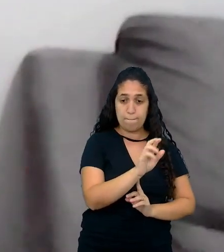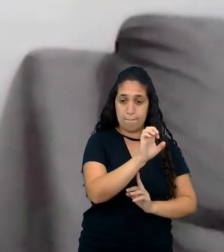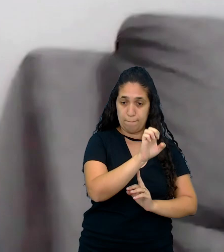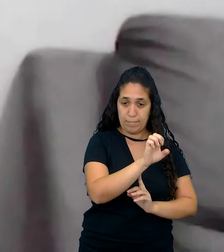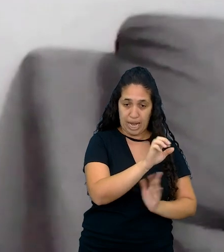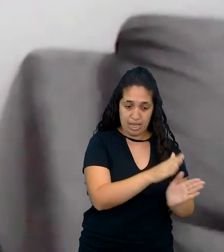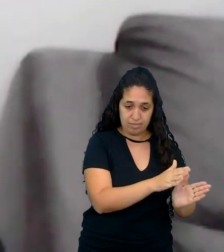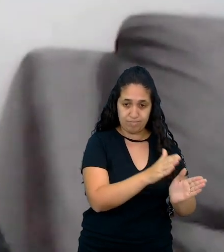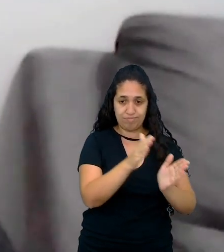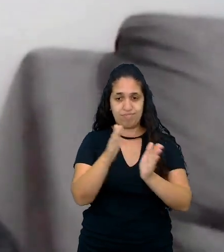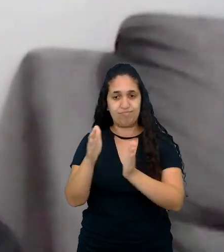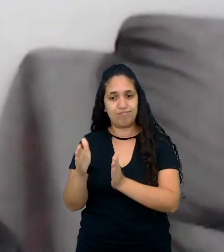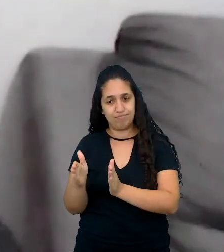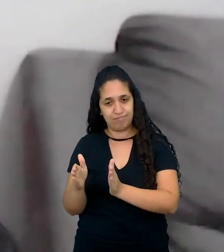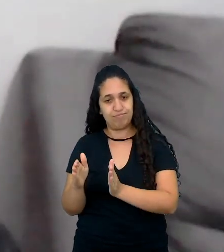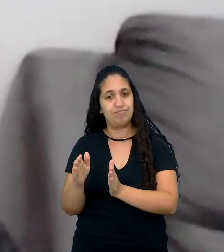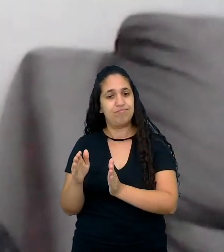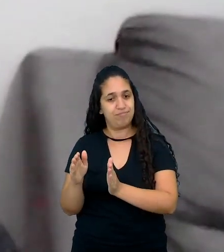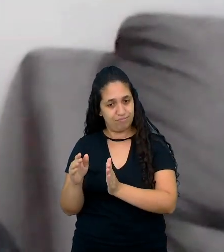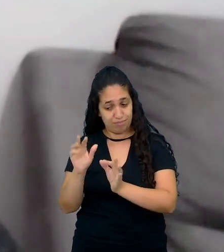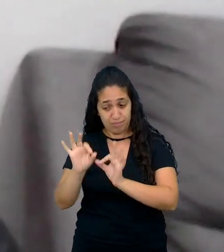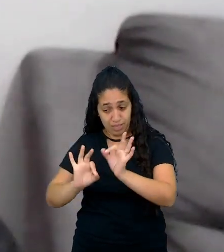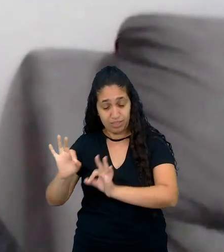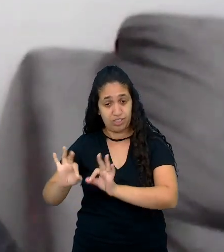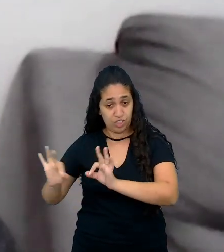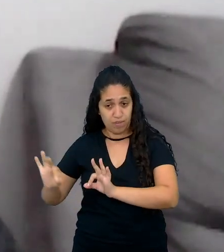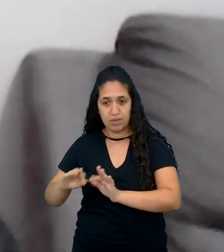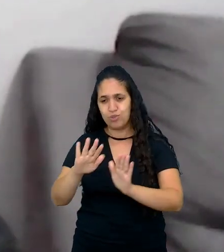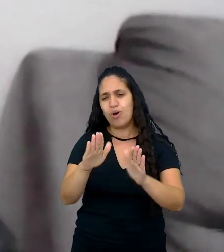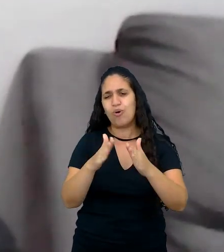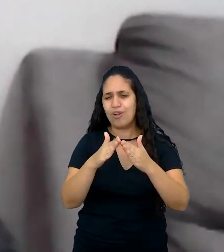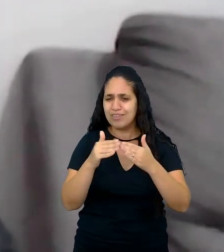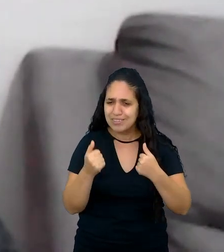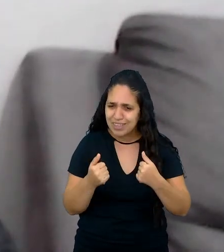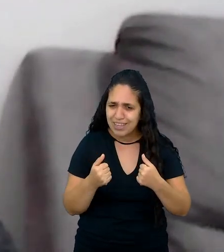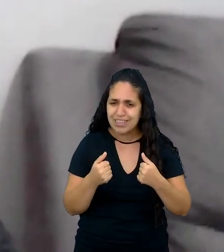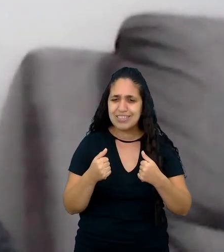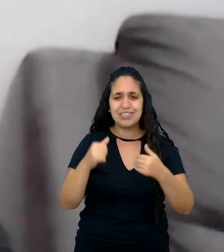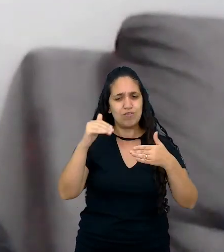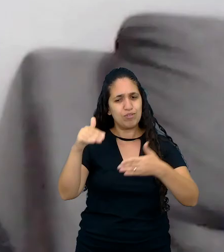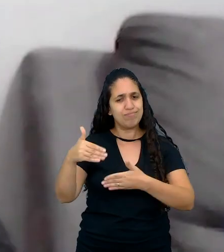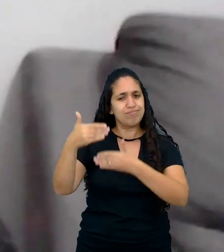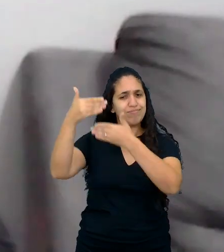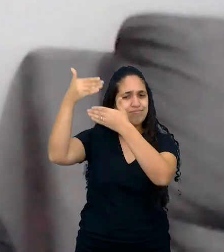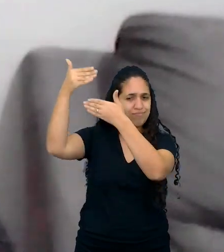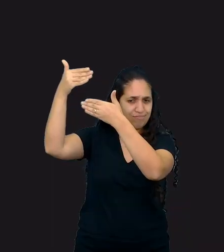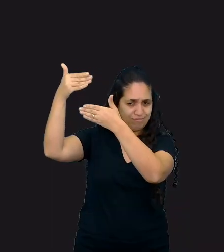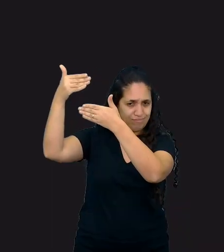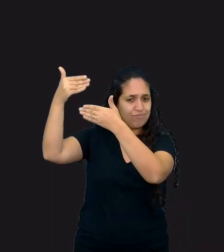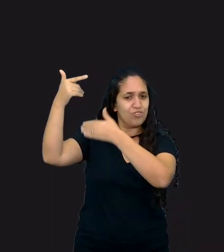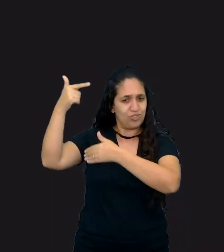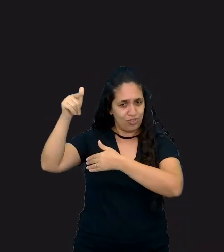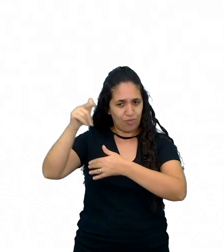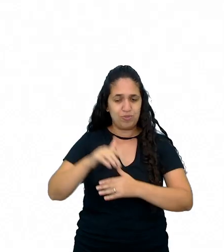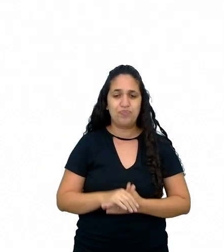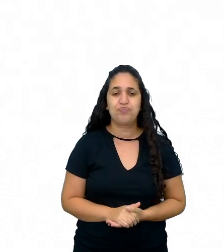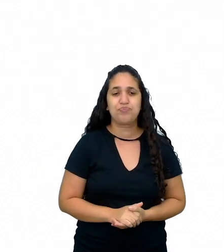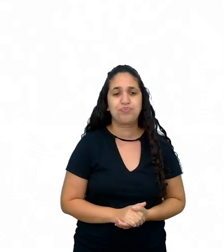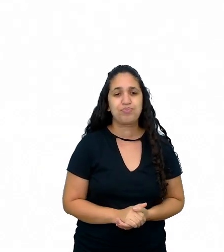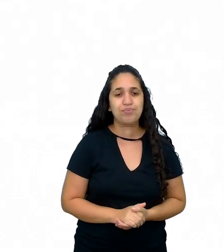planejamento, e aí vocês me dão licença aqui, que eu vou compartilhar aqui com vocês, o que o Bender